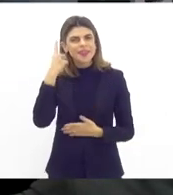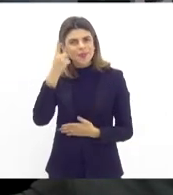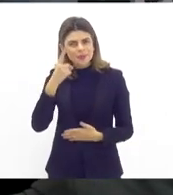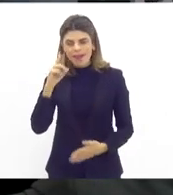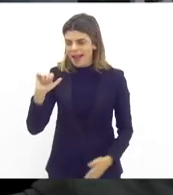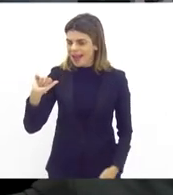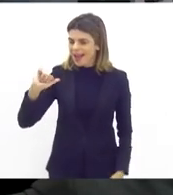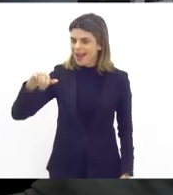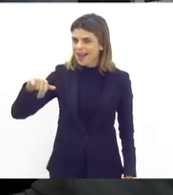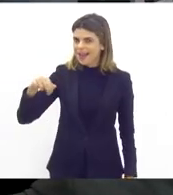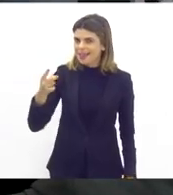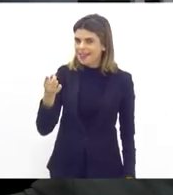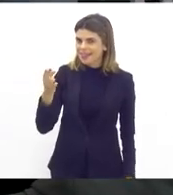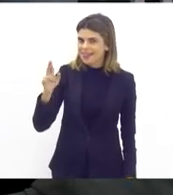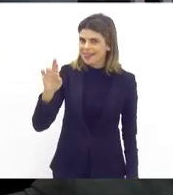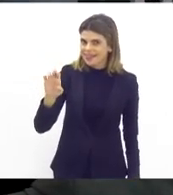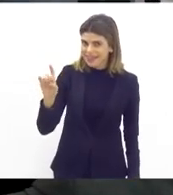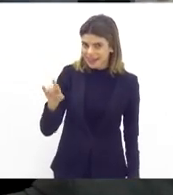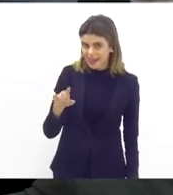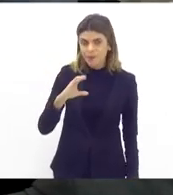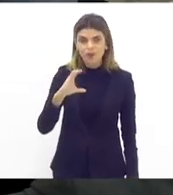nossa secretária